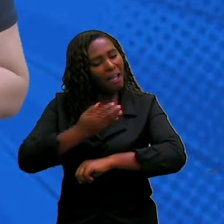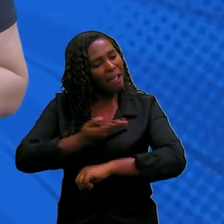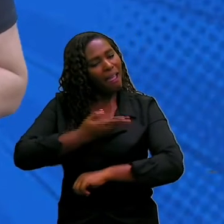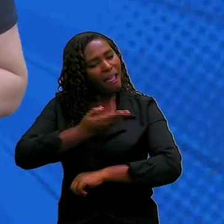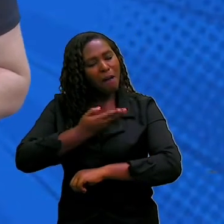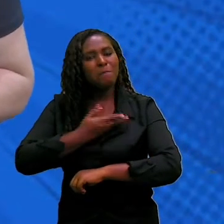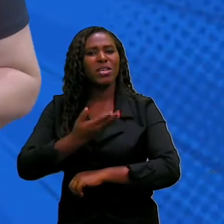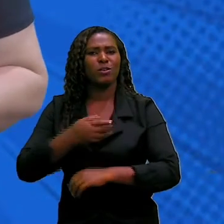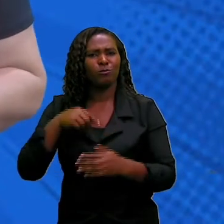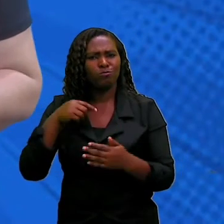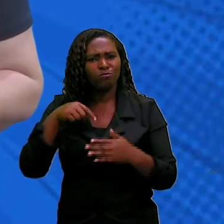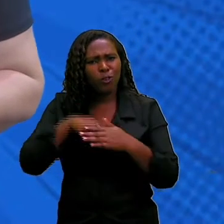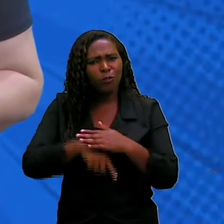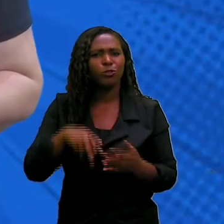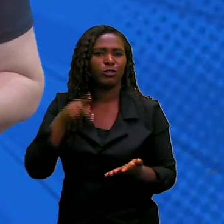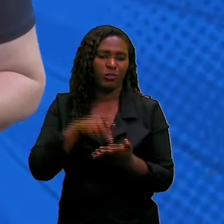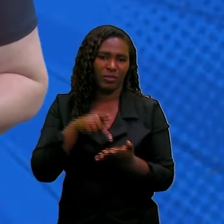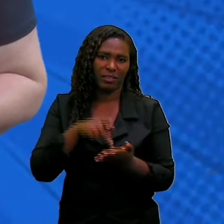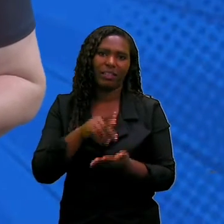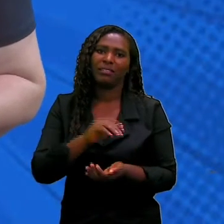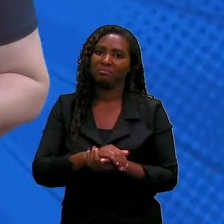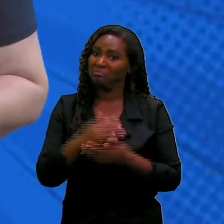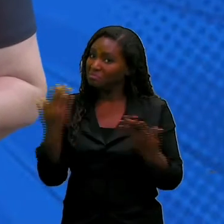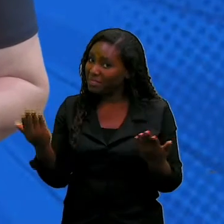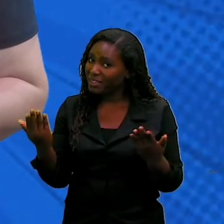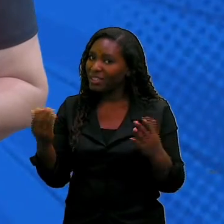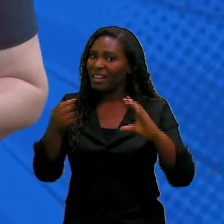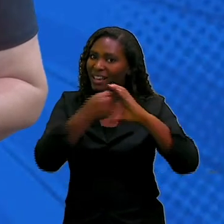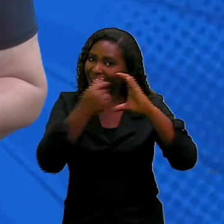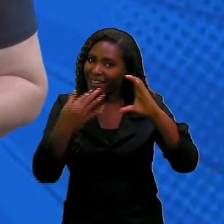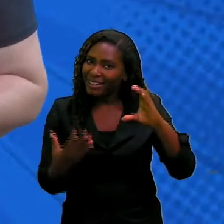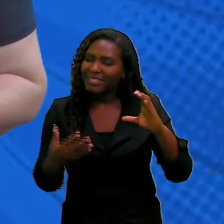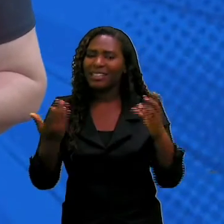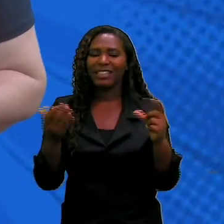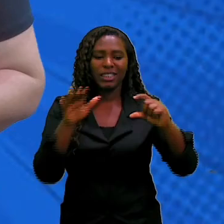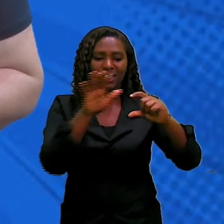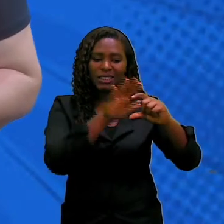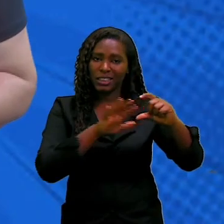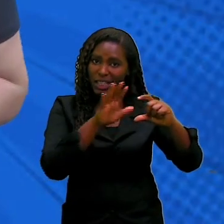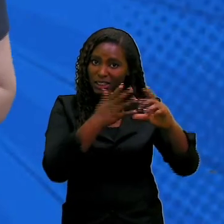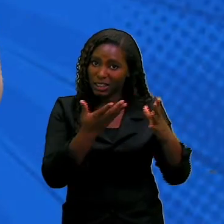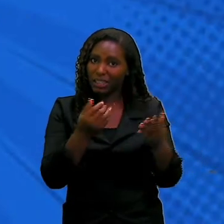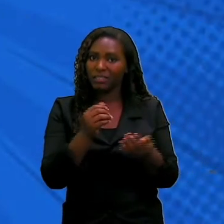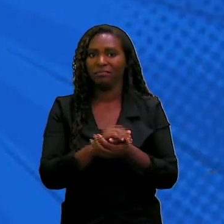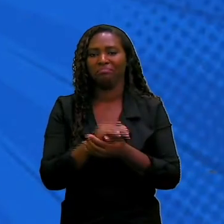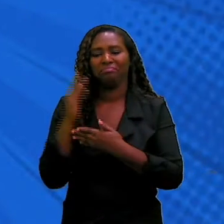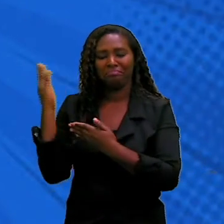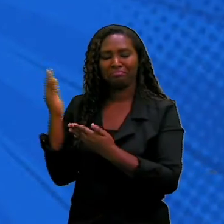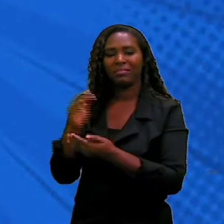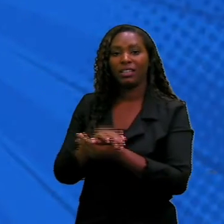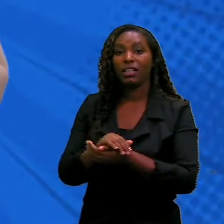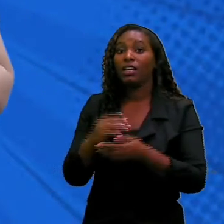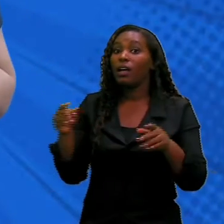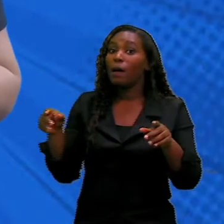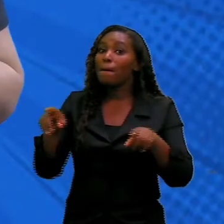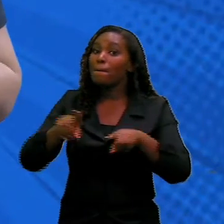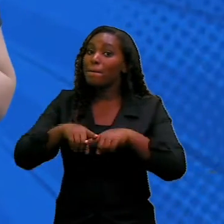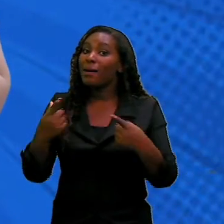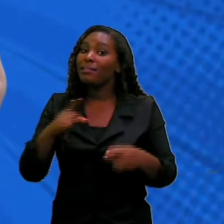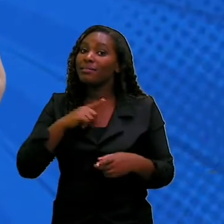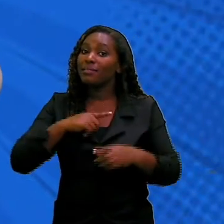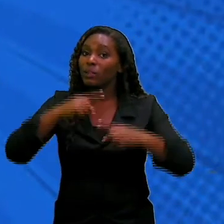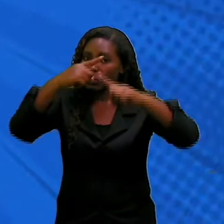E agora, eu quero deixar um desafio aqui para vocês, estudantes. Isso mesmo. E essa será a nossa hora